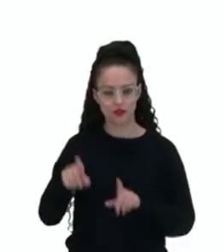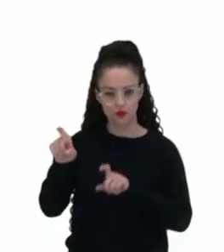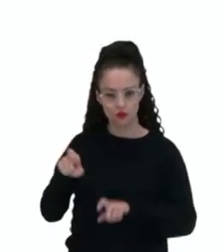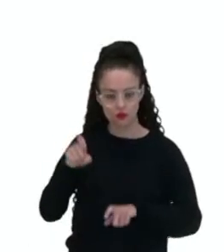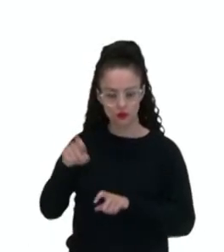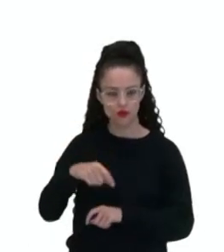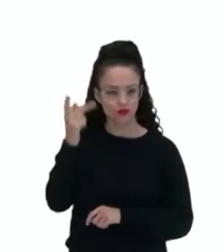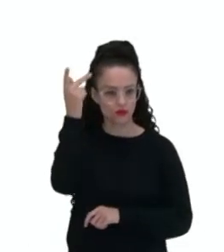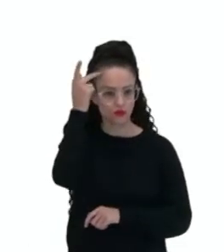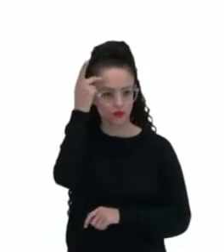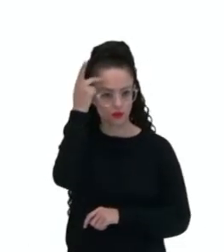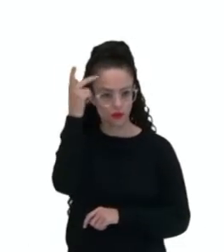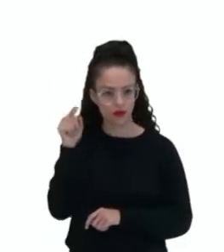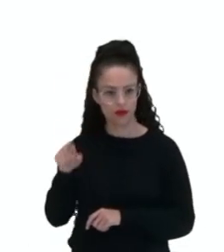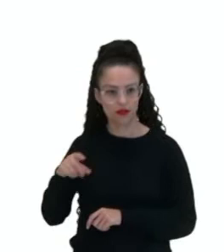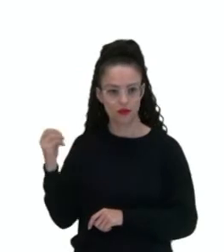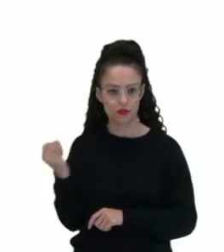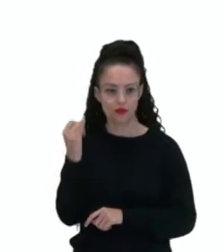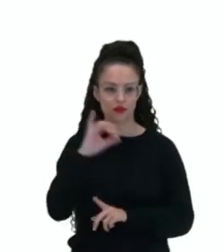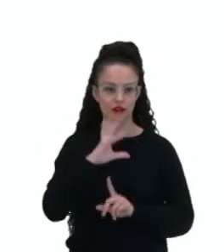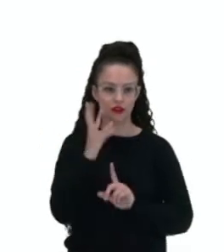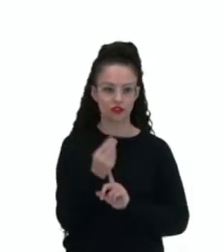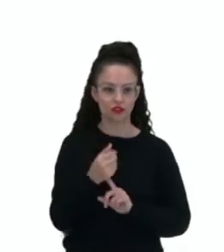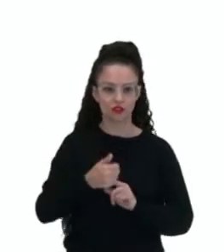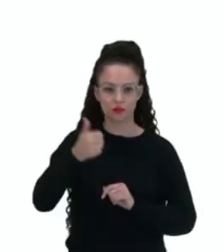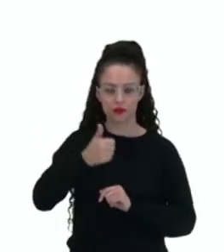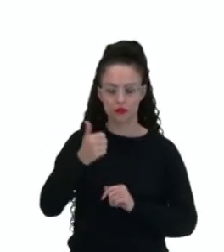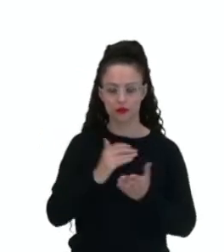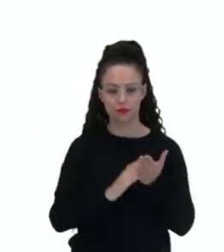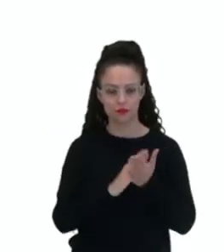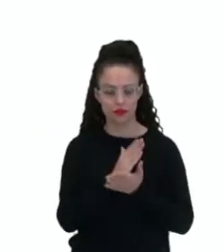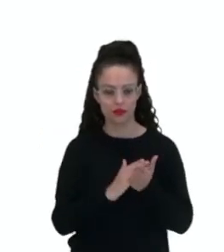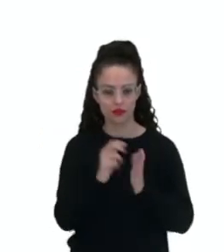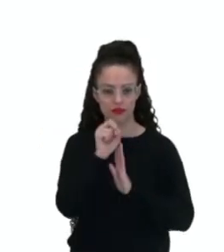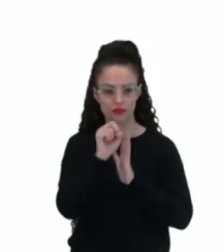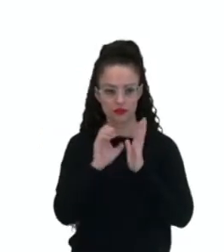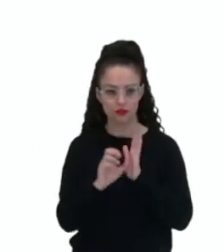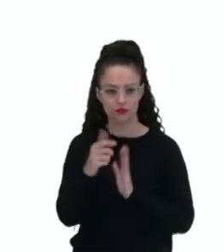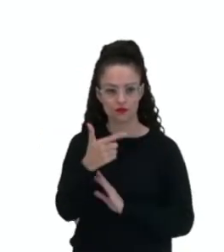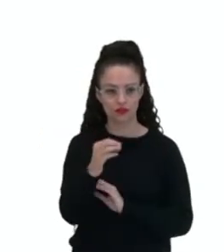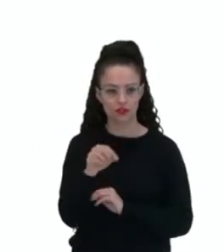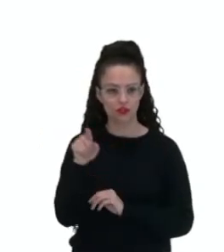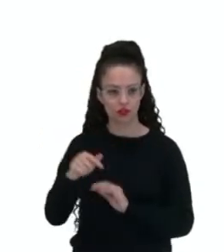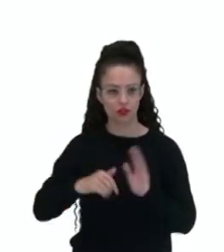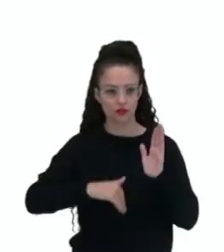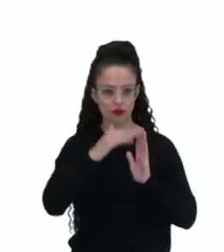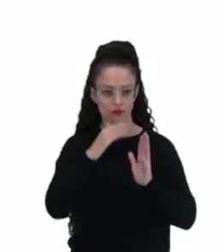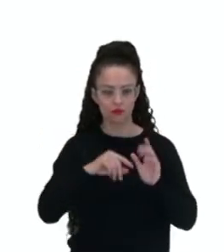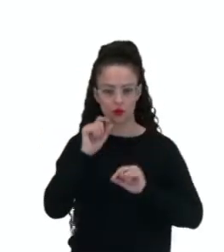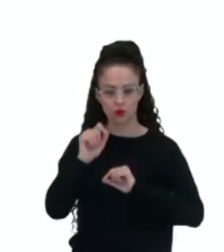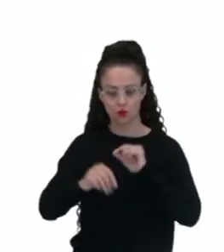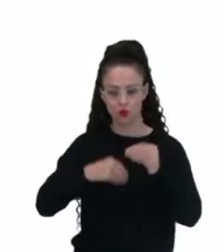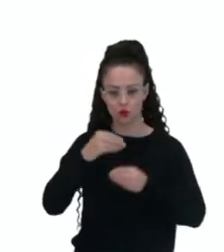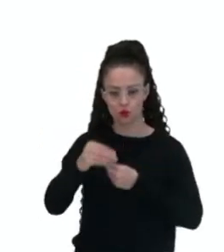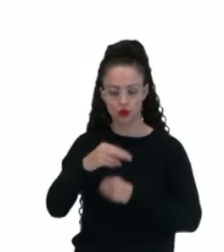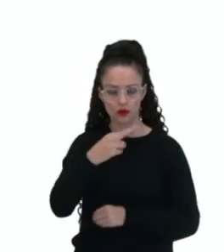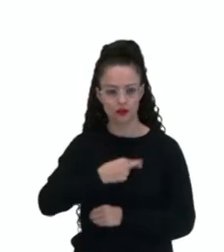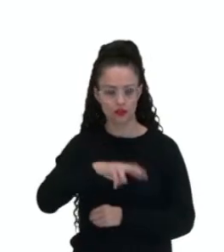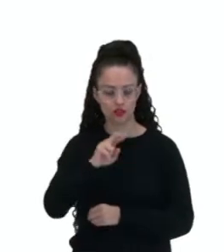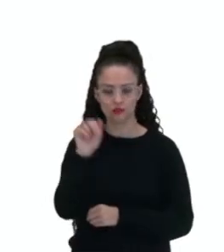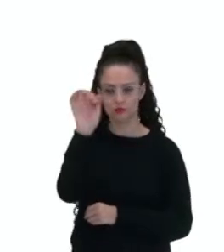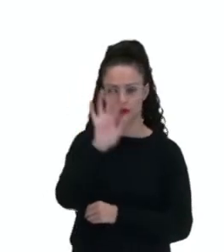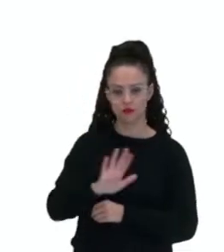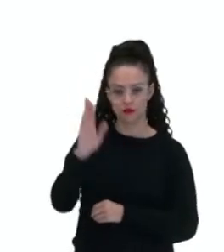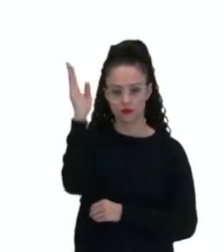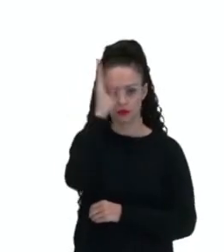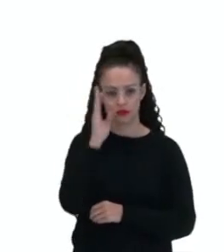Paulo, foi uma importante, né, artista da primeira metade do século XX e sua obra mescla religiosidade, paisagens brasileiras